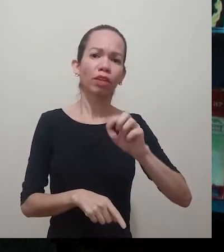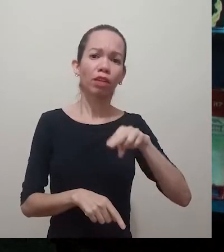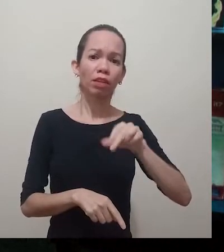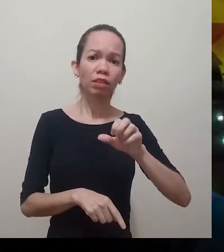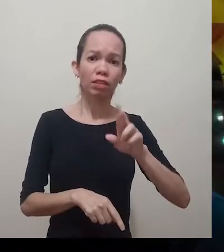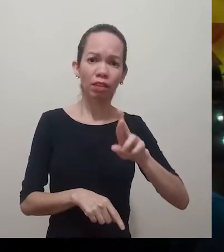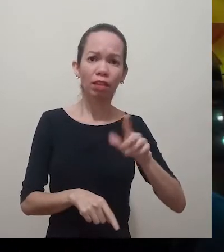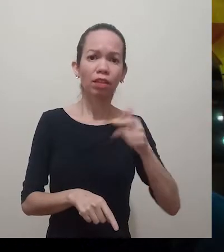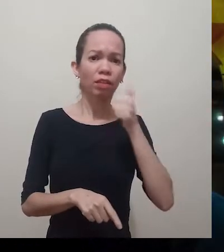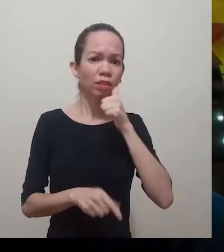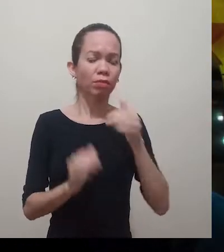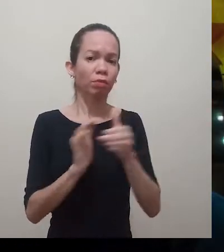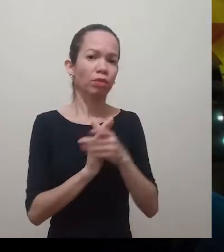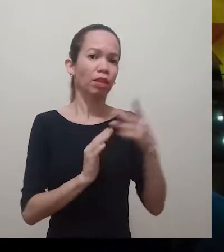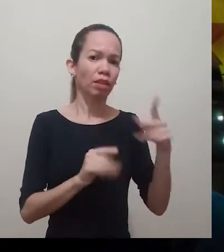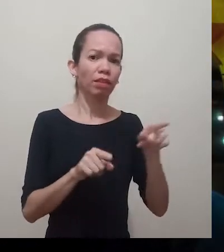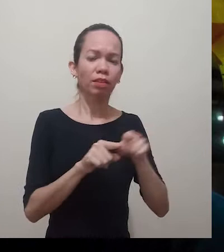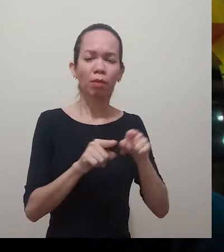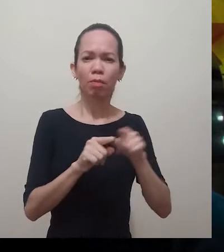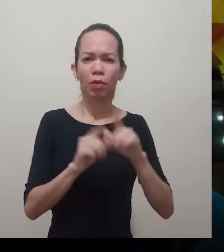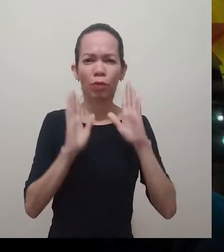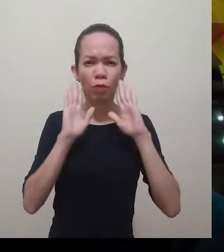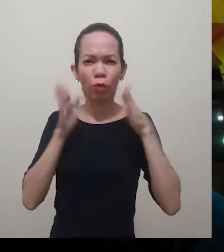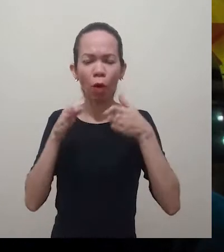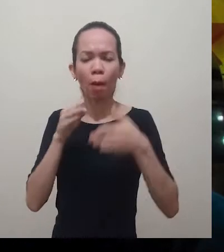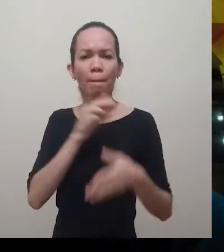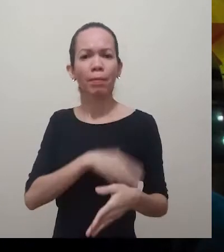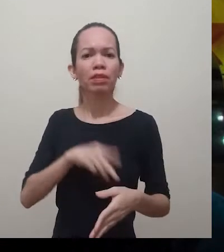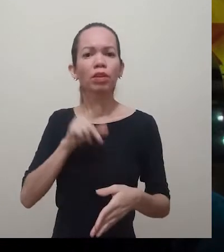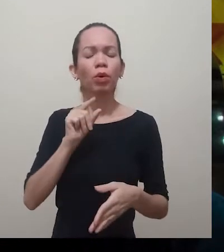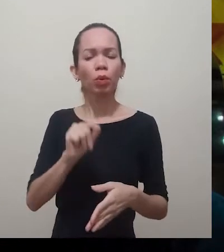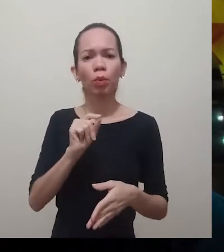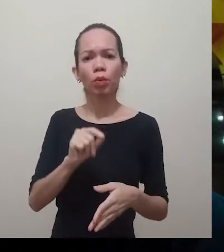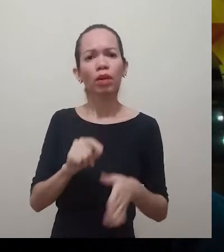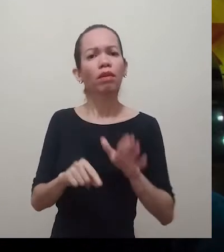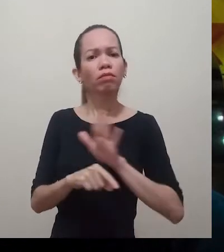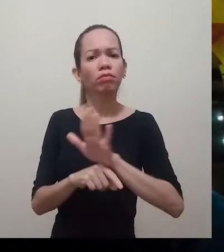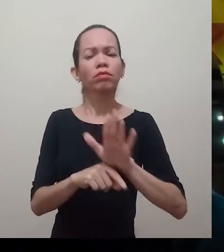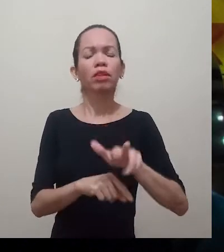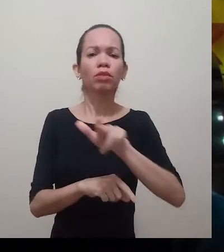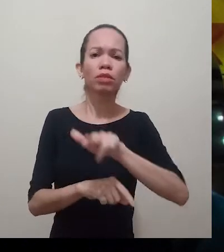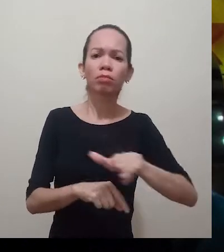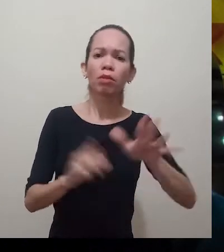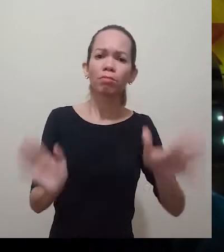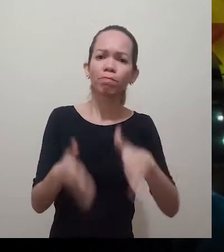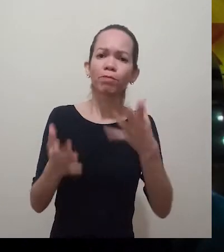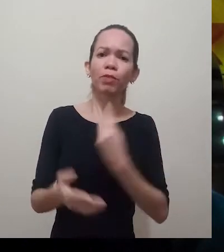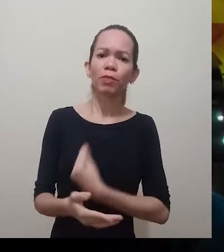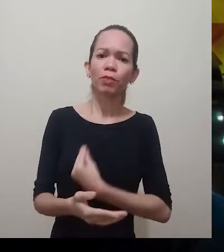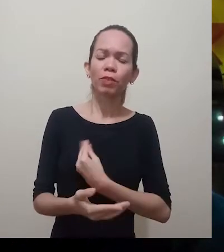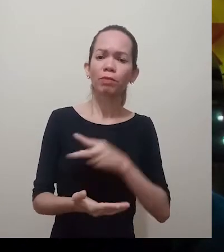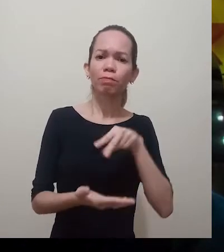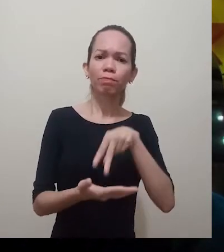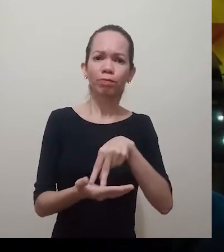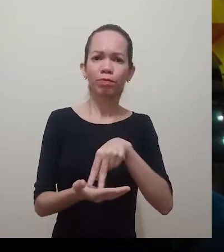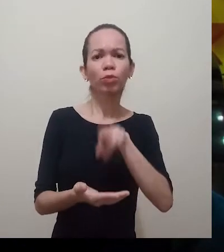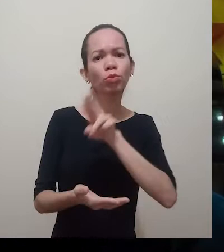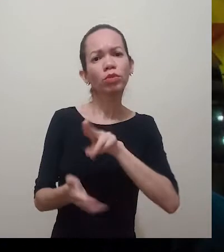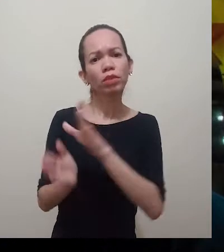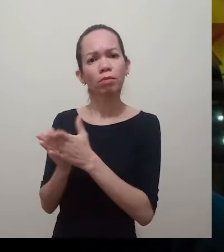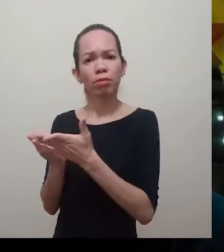foco na mesma lição edificar a vida dos irmãos por meio da palavra e esse texto é um texto muito